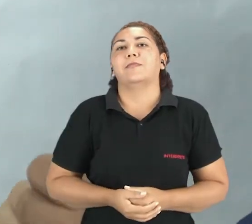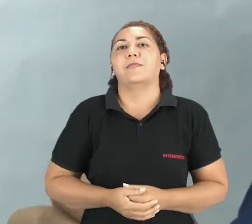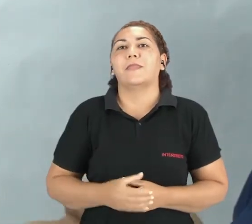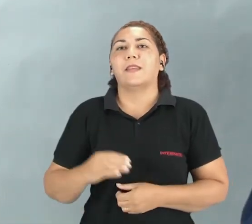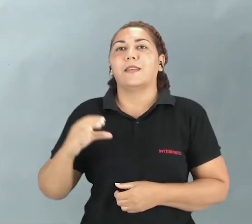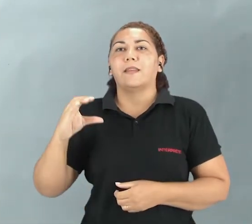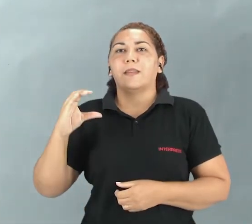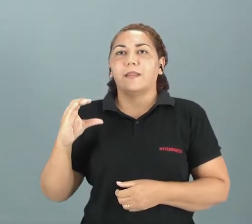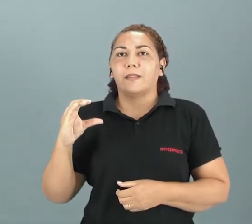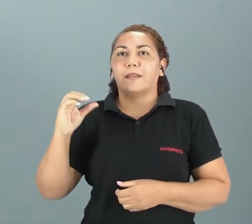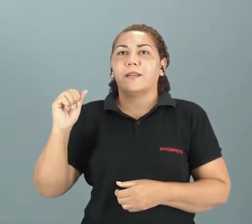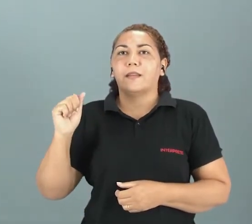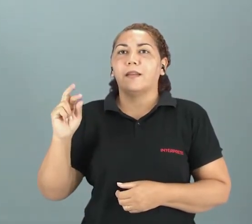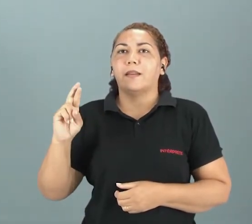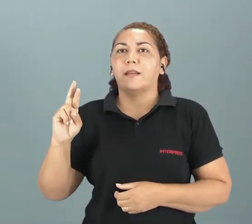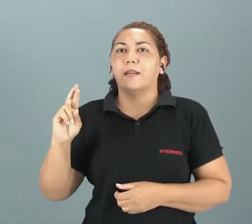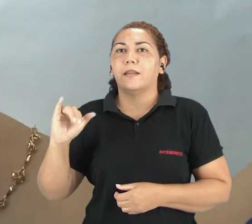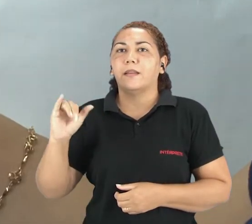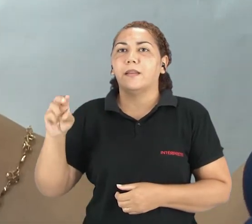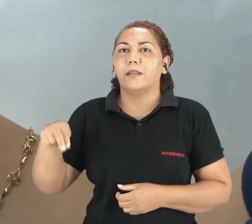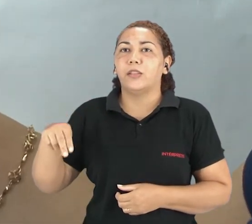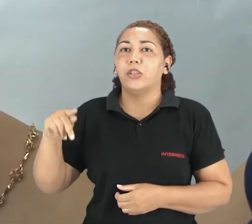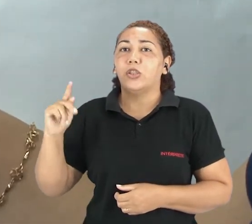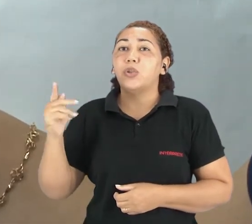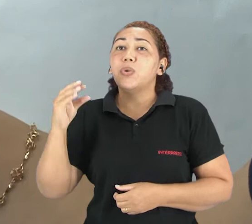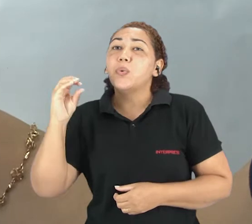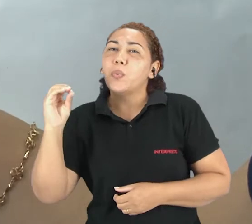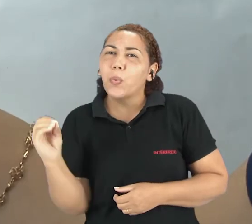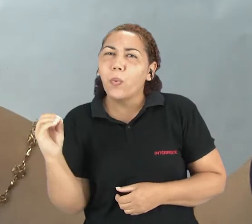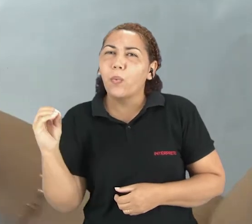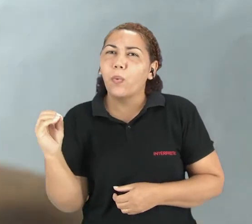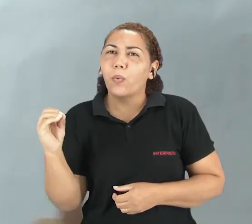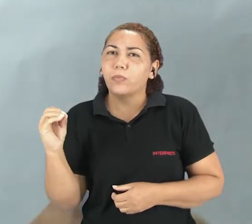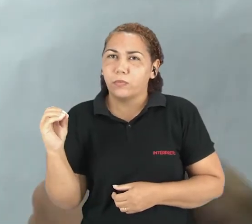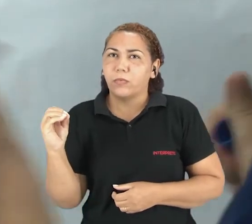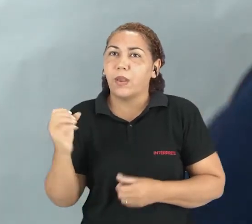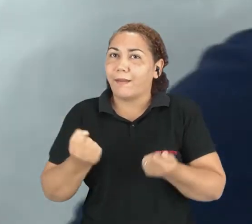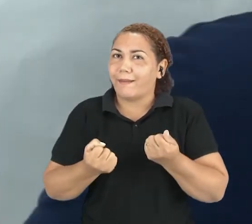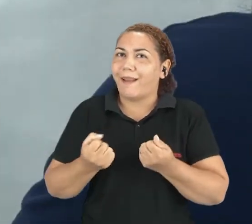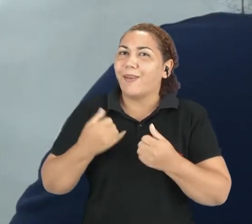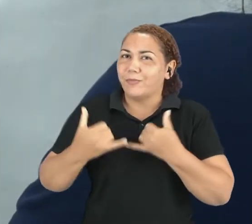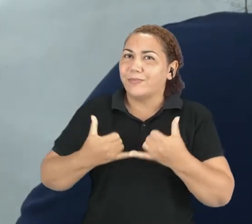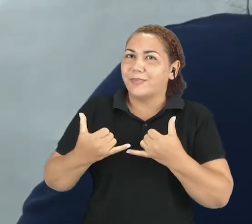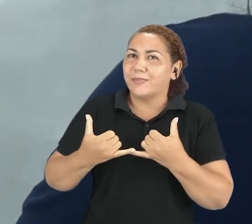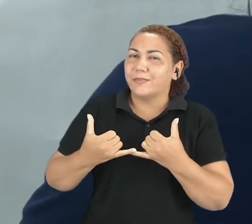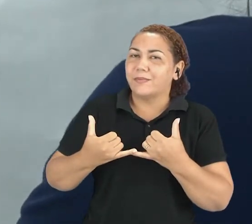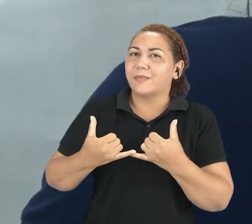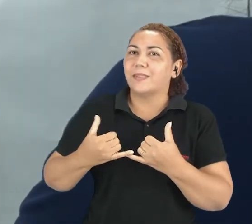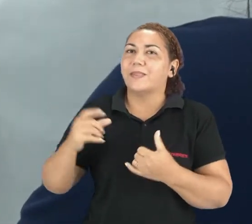Carrinho. Ela está no diminutivo. O certo seria